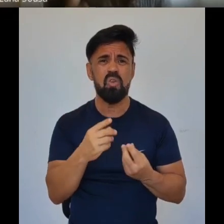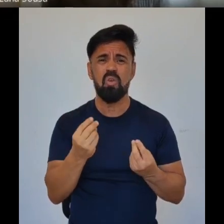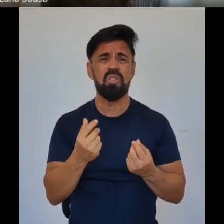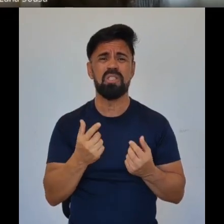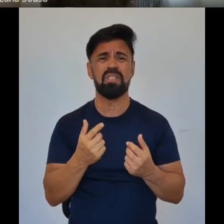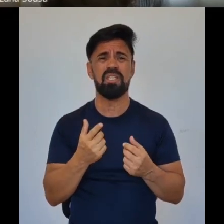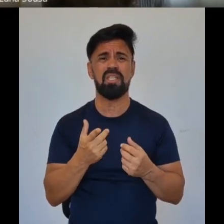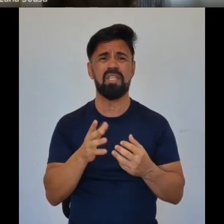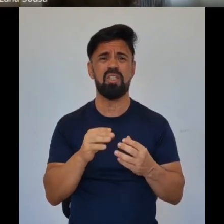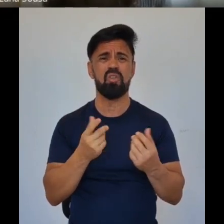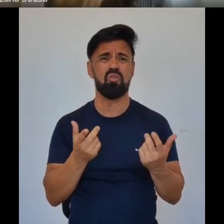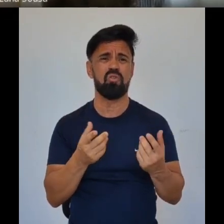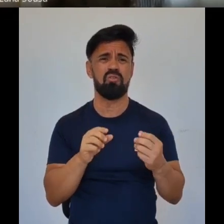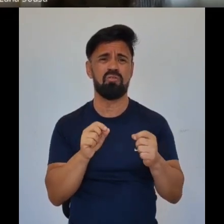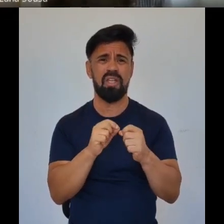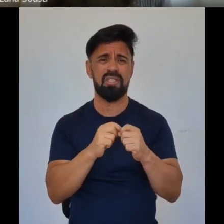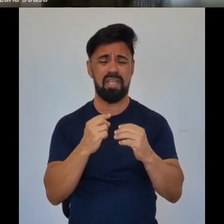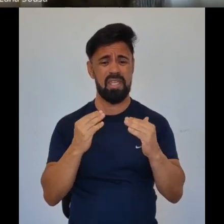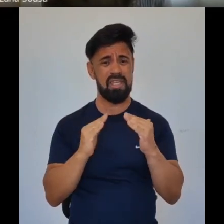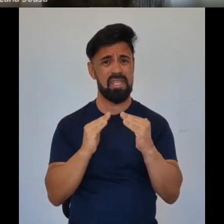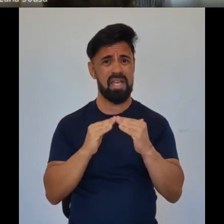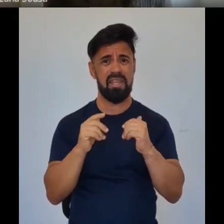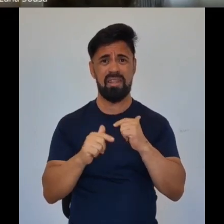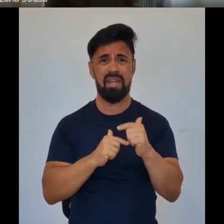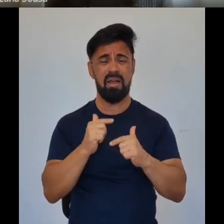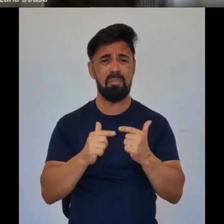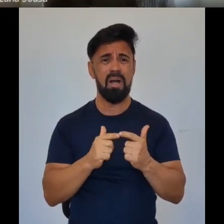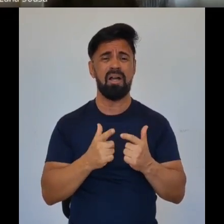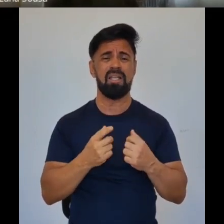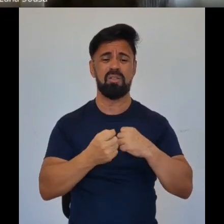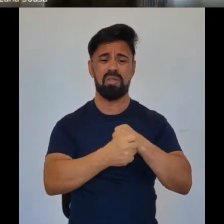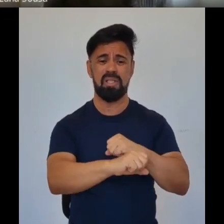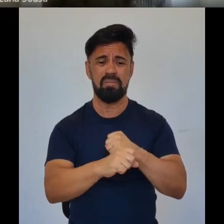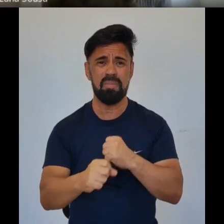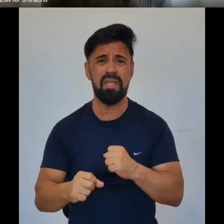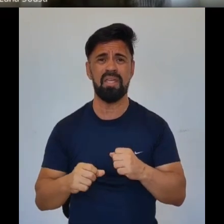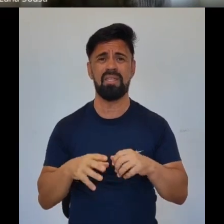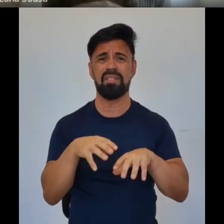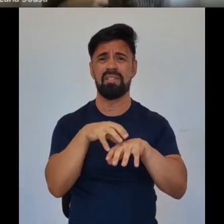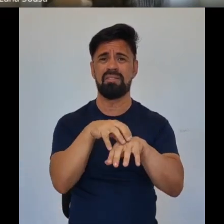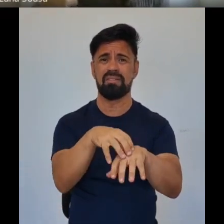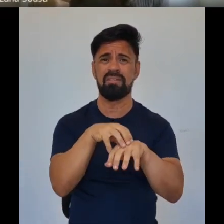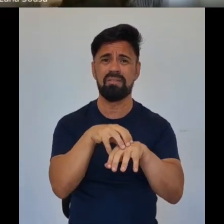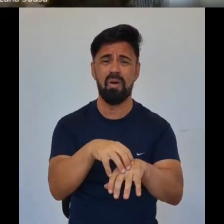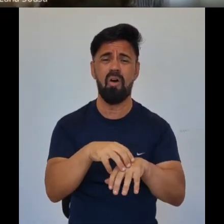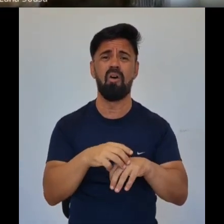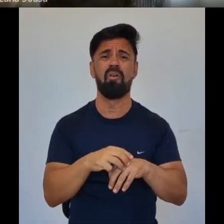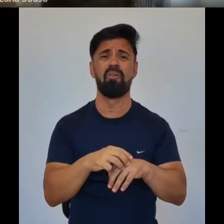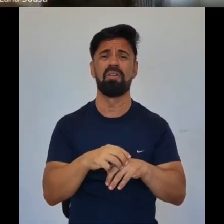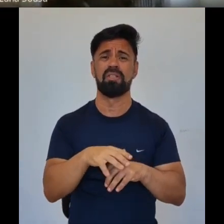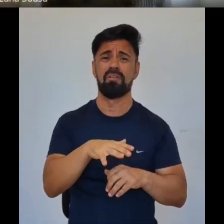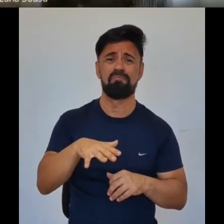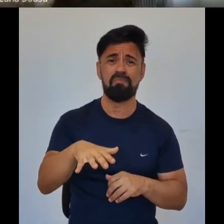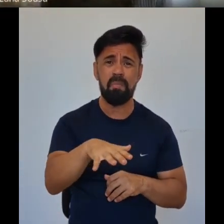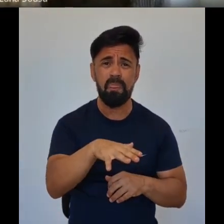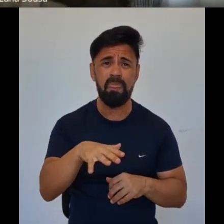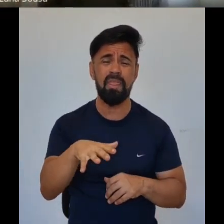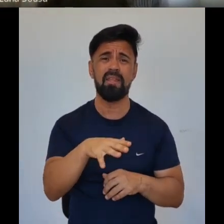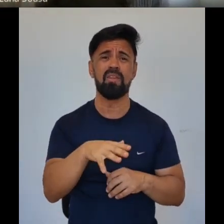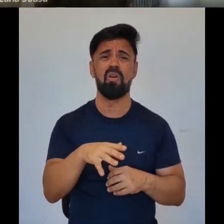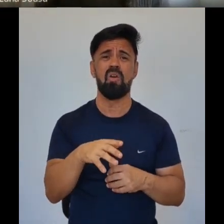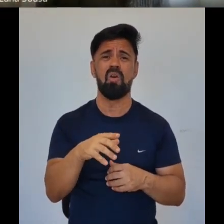em trabalhos que não foi possível realizar o home office, né, o isolamento, então aí trabalhavam nos setores da limpeza,